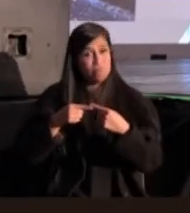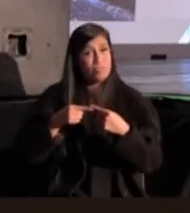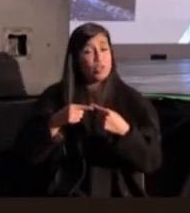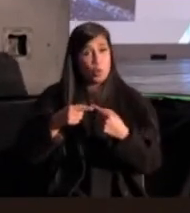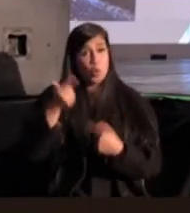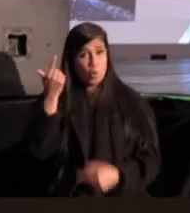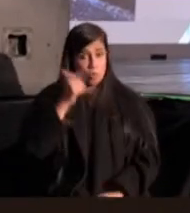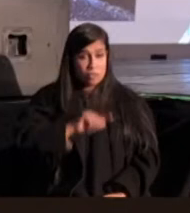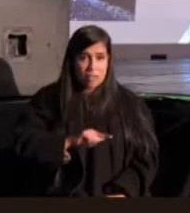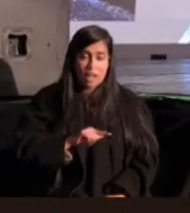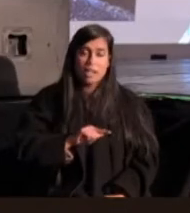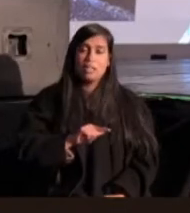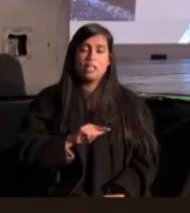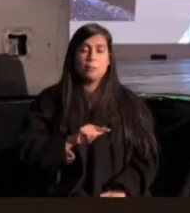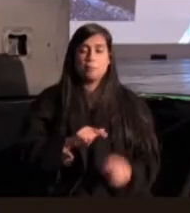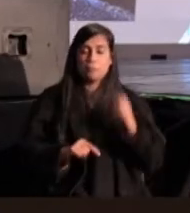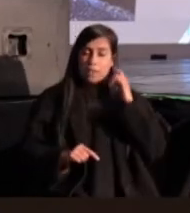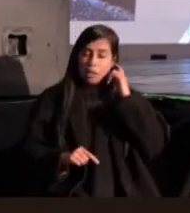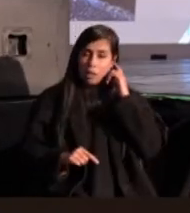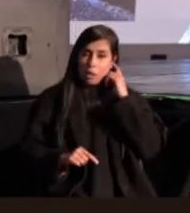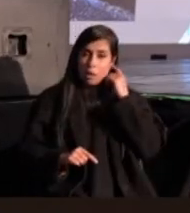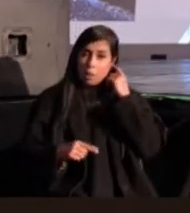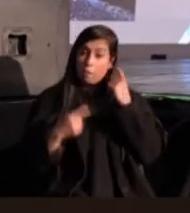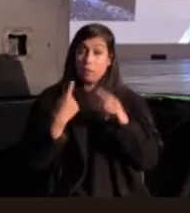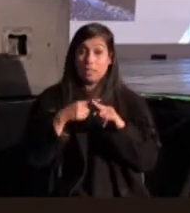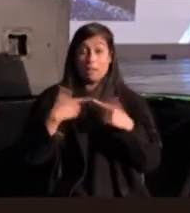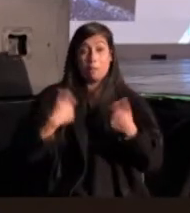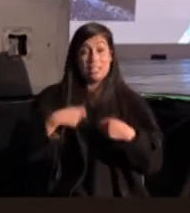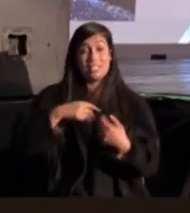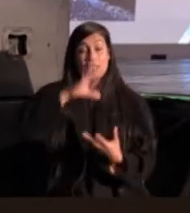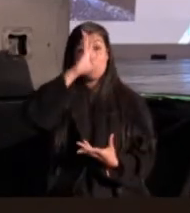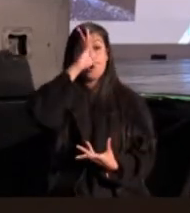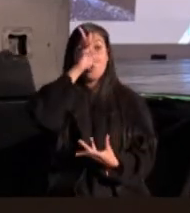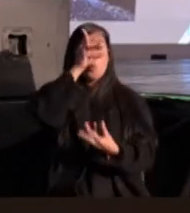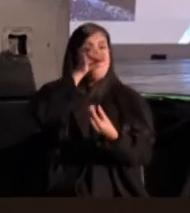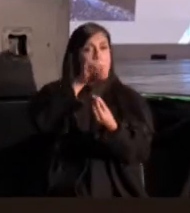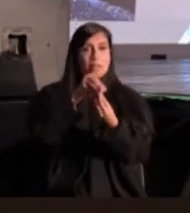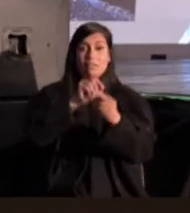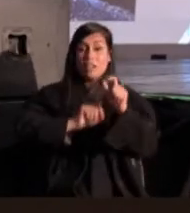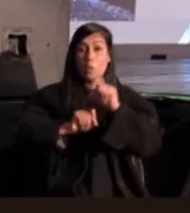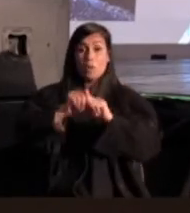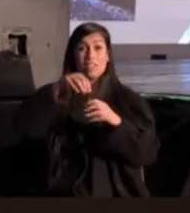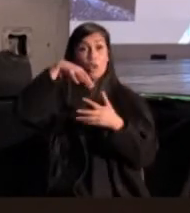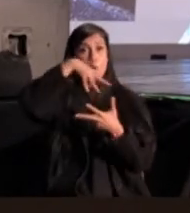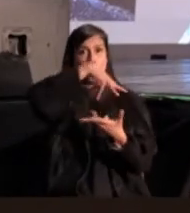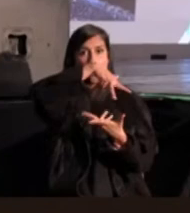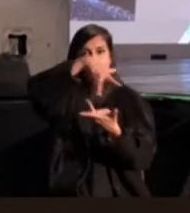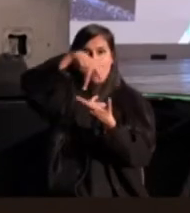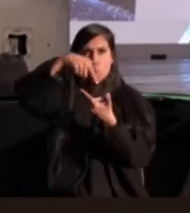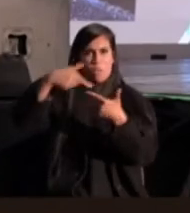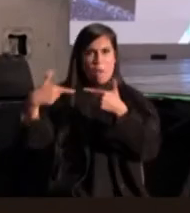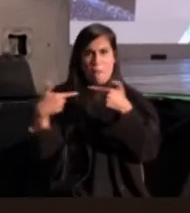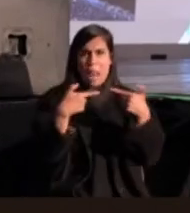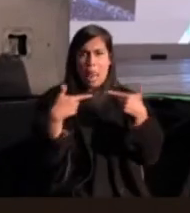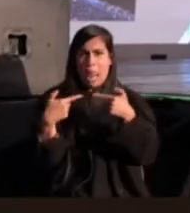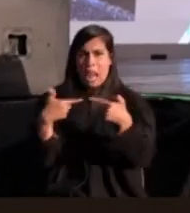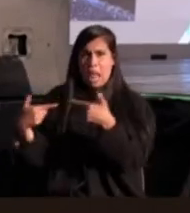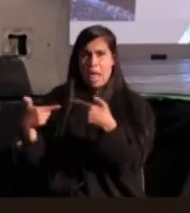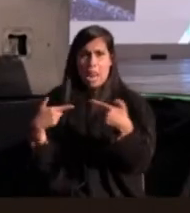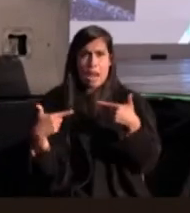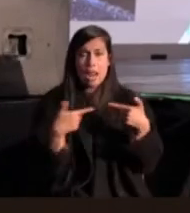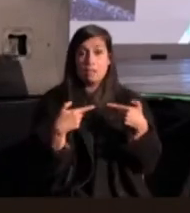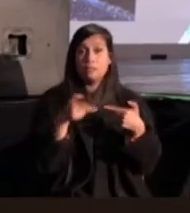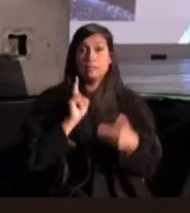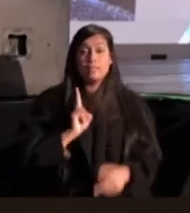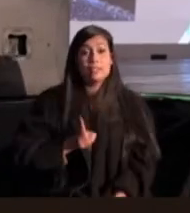implica necessariamente numa compreensão de que o mundo é um estado de guerra constante, onde os